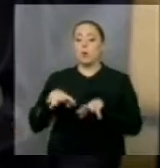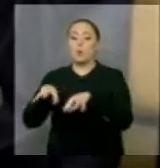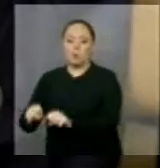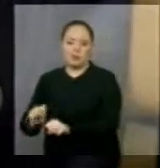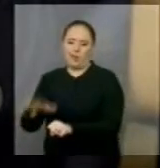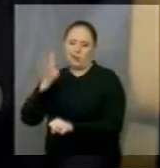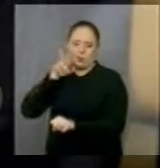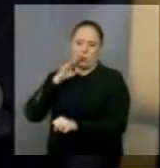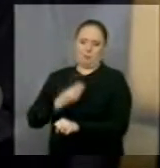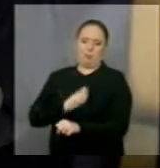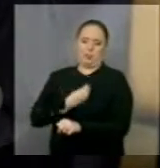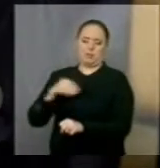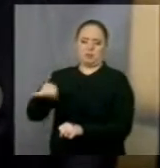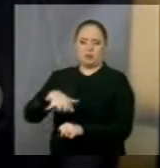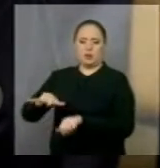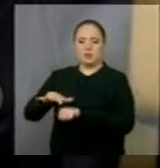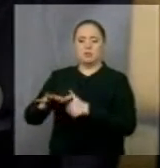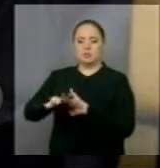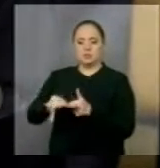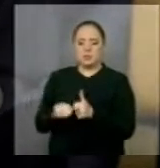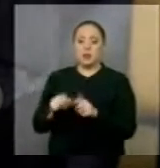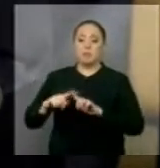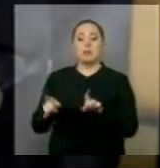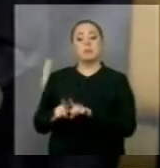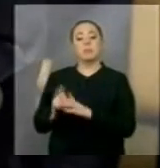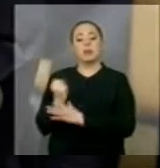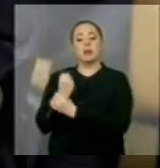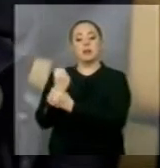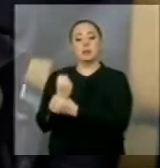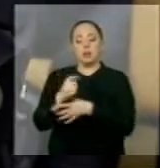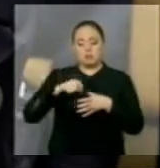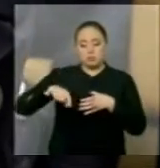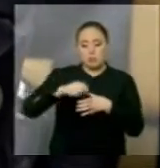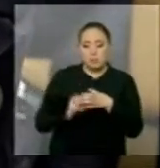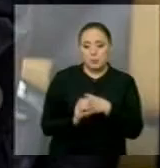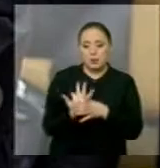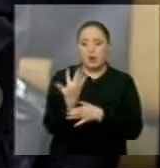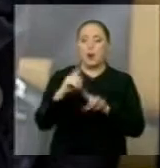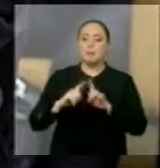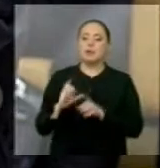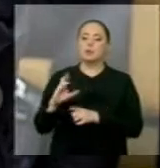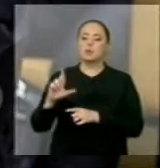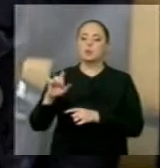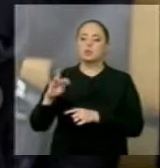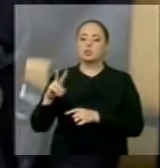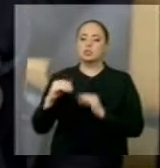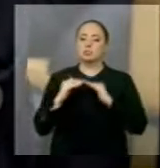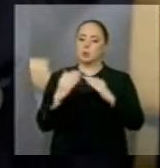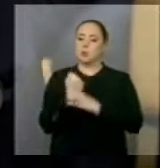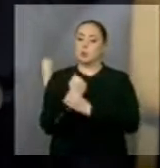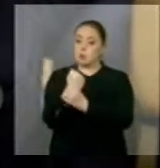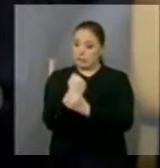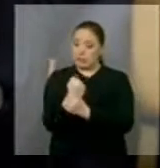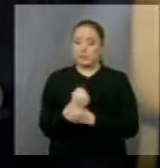já presentes no ambiente da Amazônia legal, mas também de se assegurar o cultivo da terra, mas um cultivo de forma sustentável, um